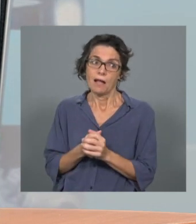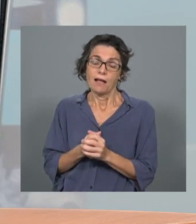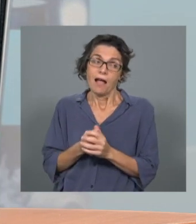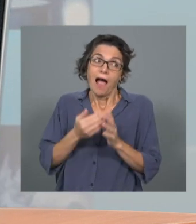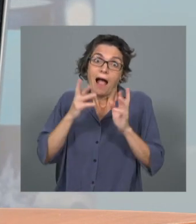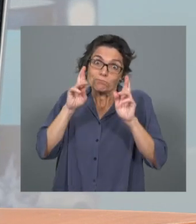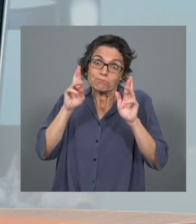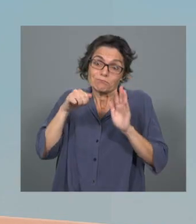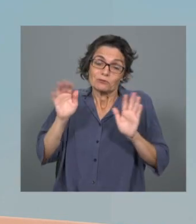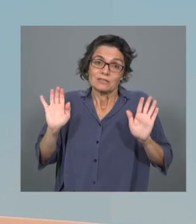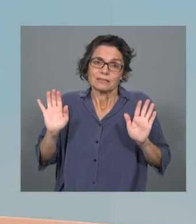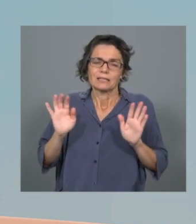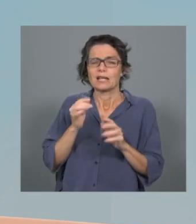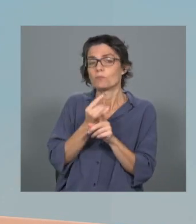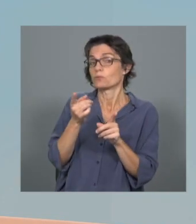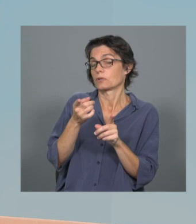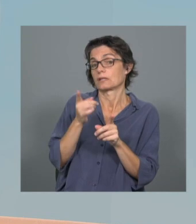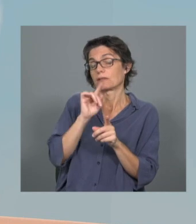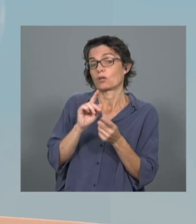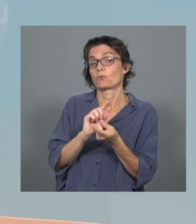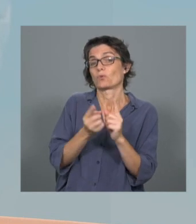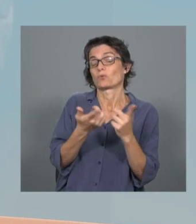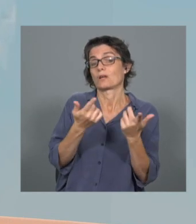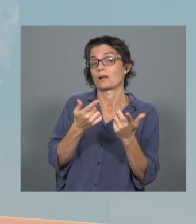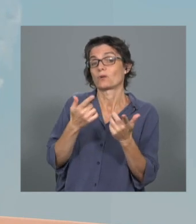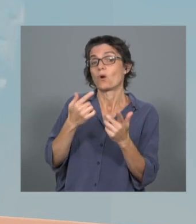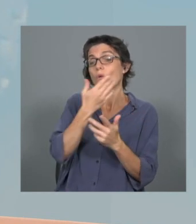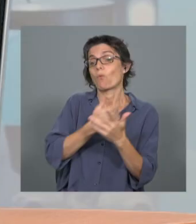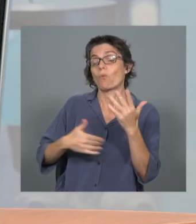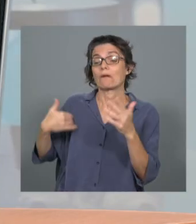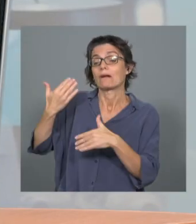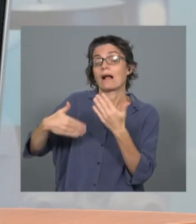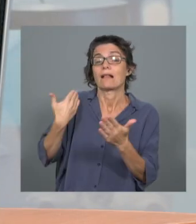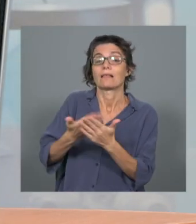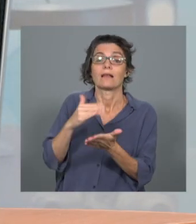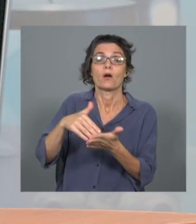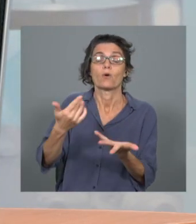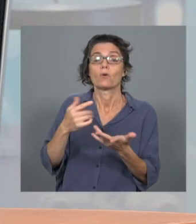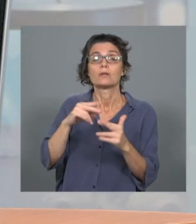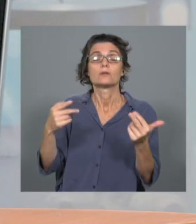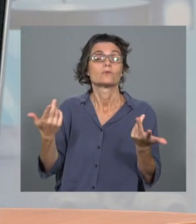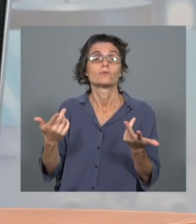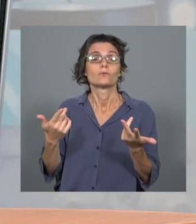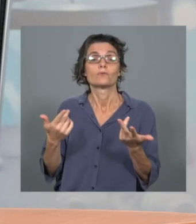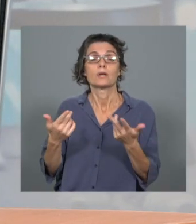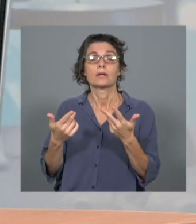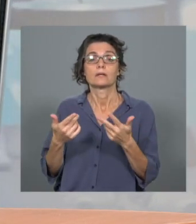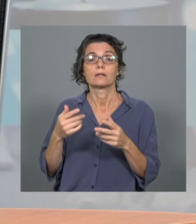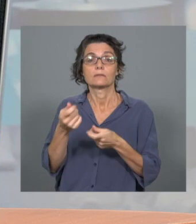Mesmo que isso vá contra a tradição, não é, do governo autárquico, não é? Embora, como a lei eleitoral